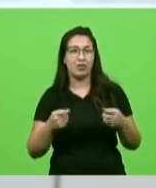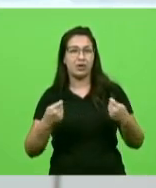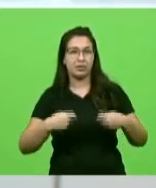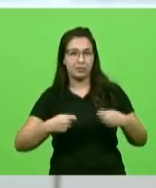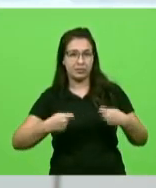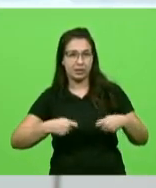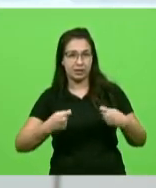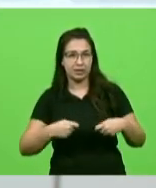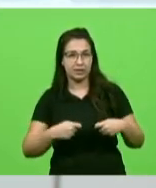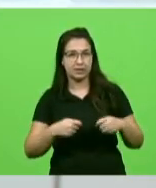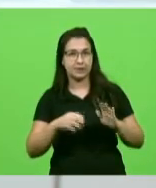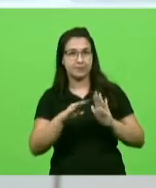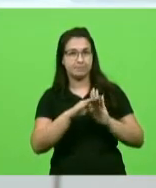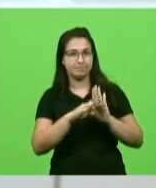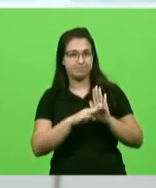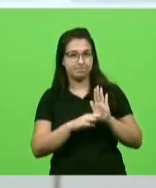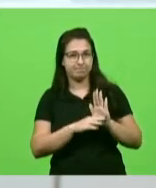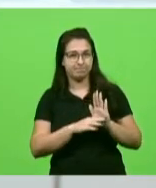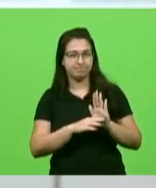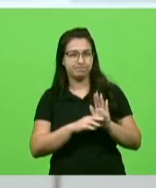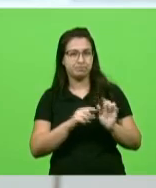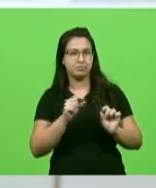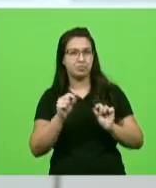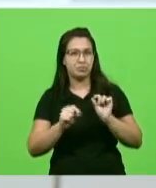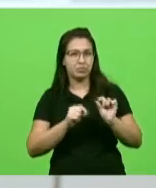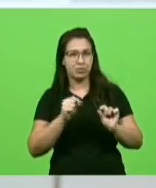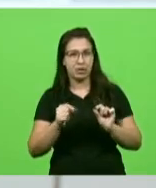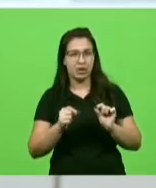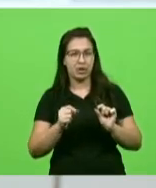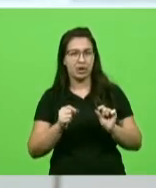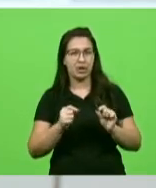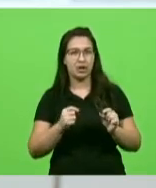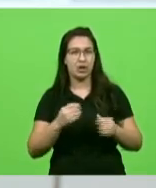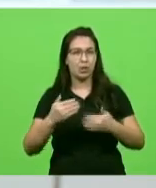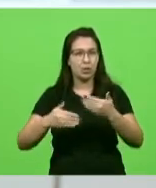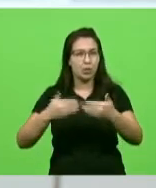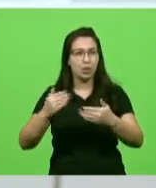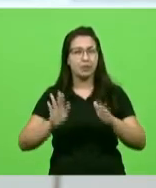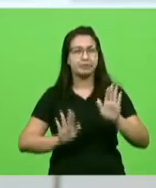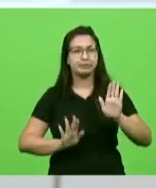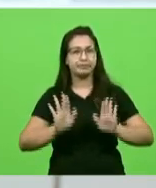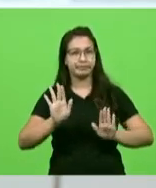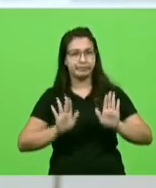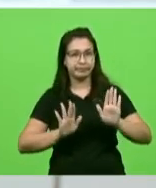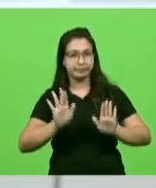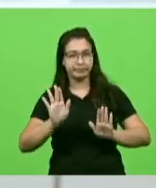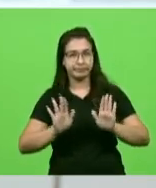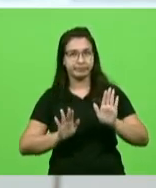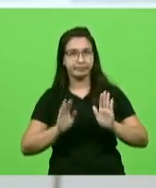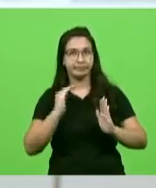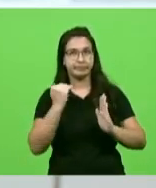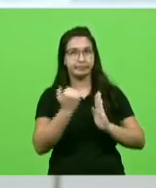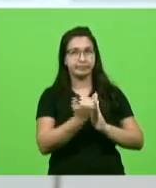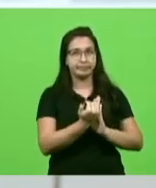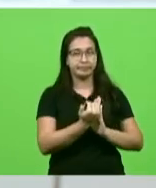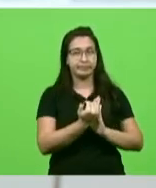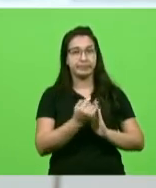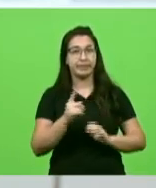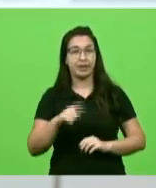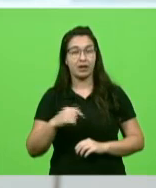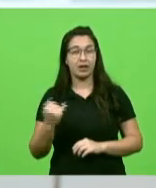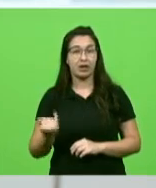sobre normas que envolvem o procedimento licitatório assim como é isso é essencial